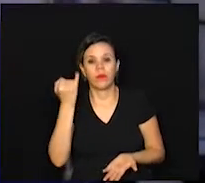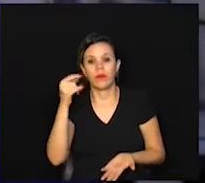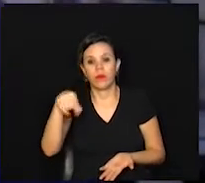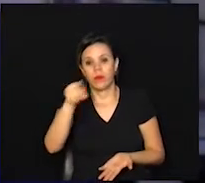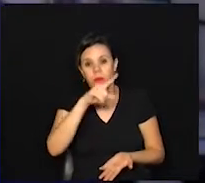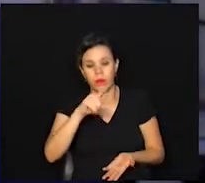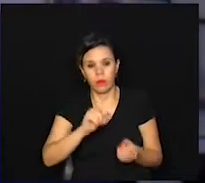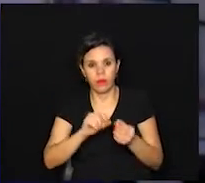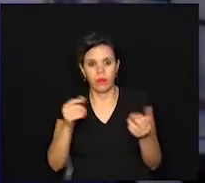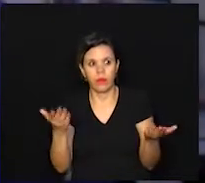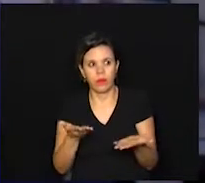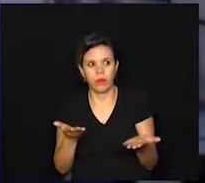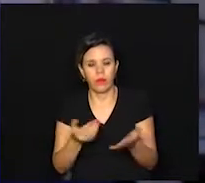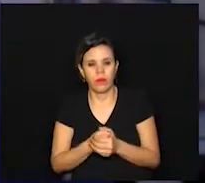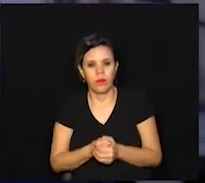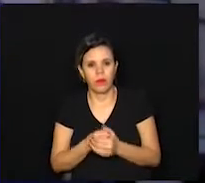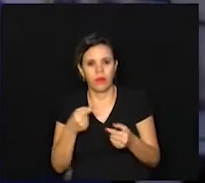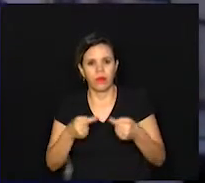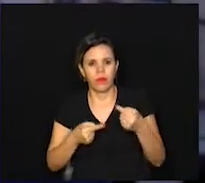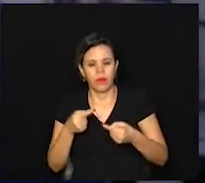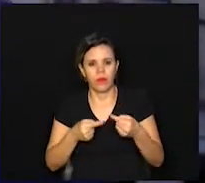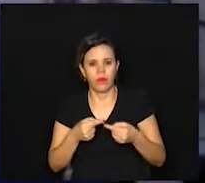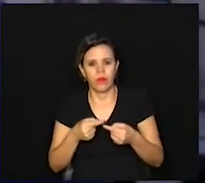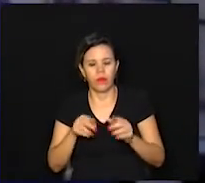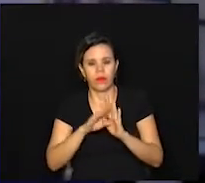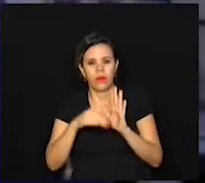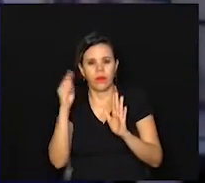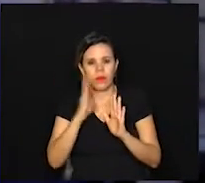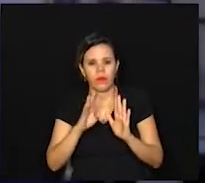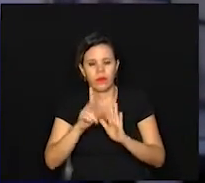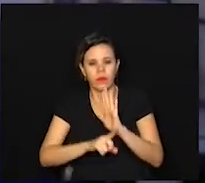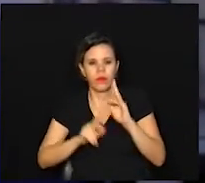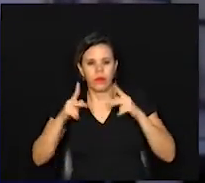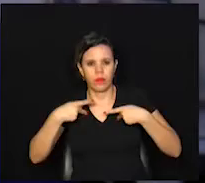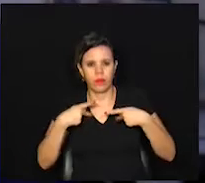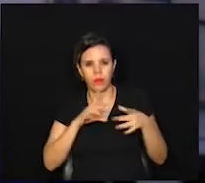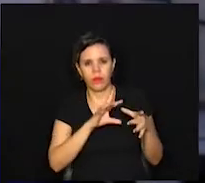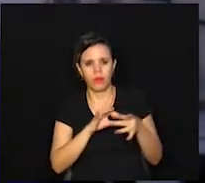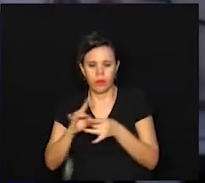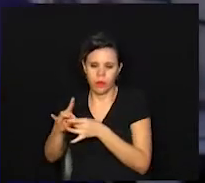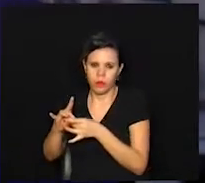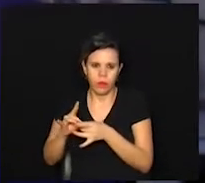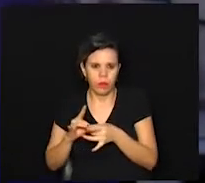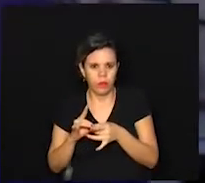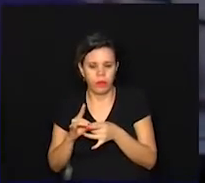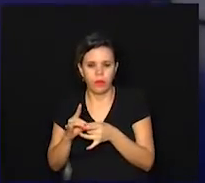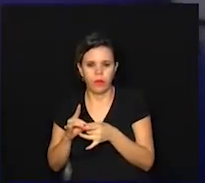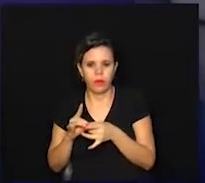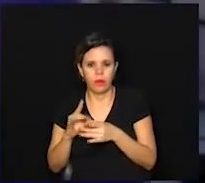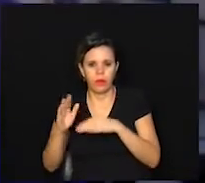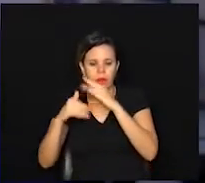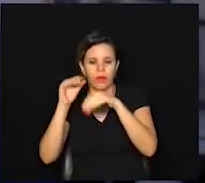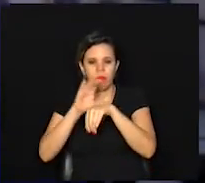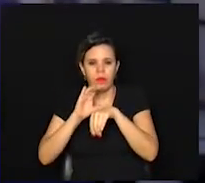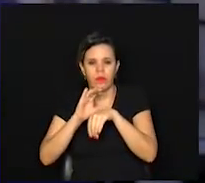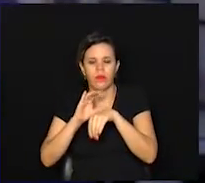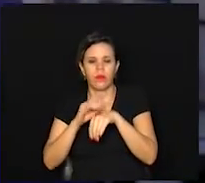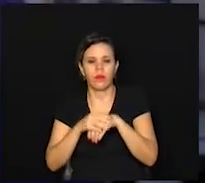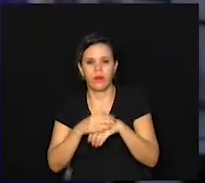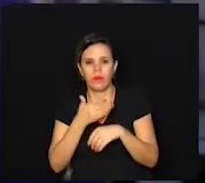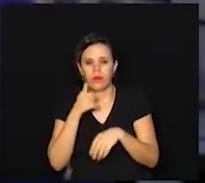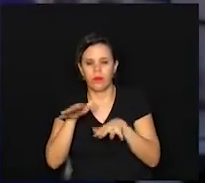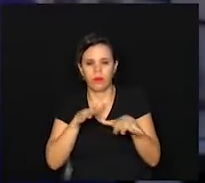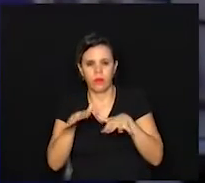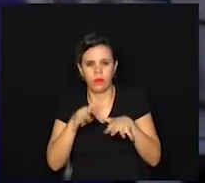estão fazendo agora de discutir o Programa Nacional de Direitos Humanos nesse contexto. Porque, além de se constituir um movimento